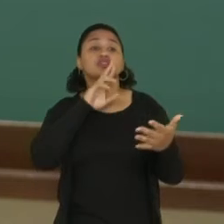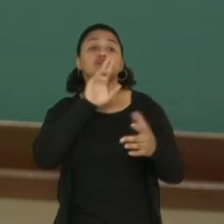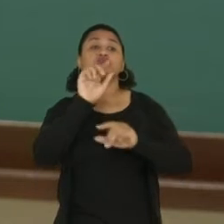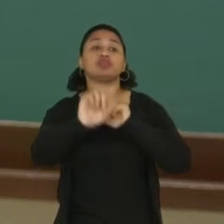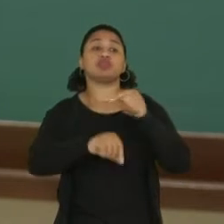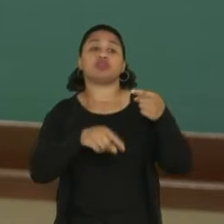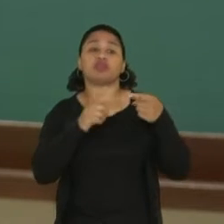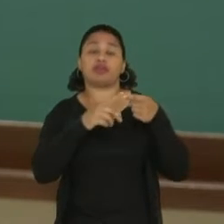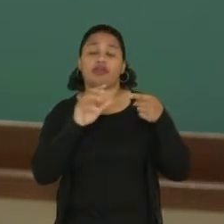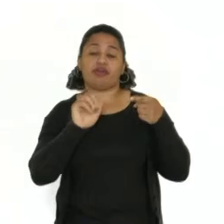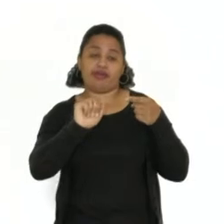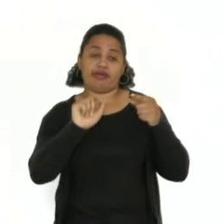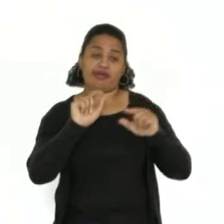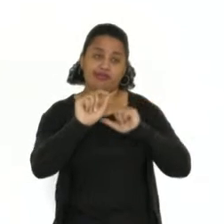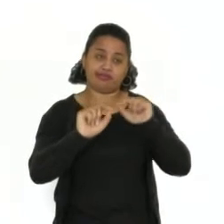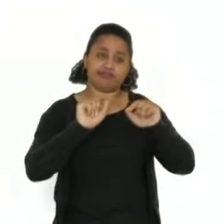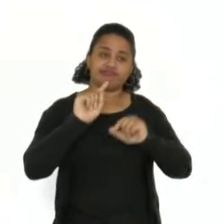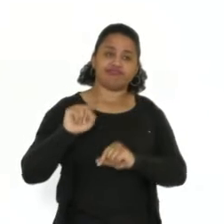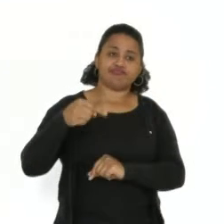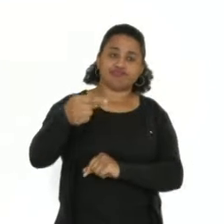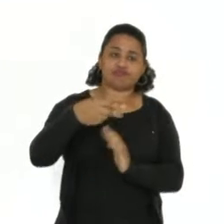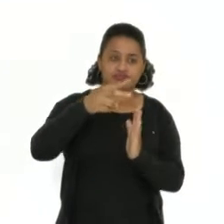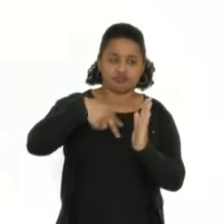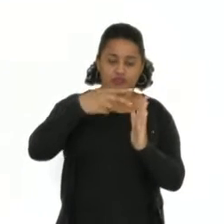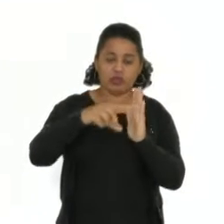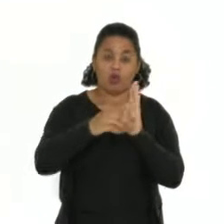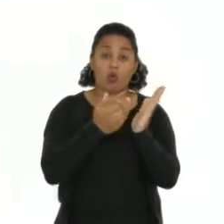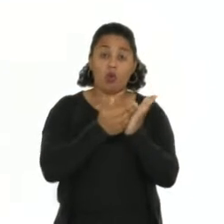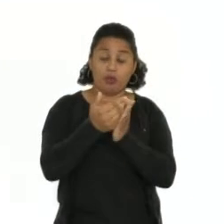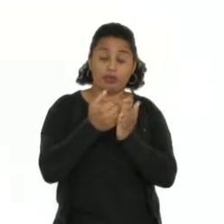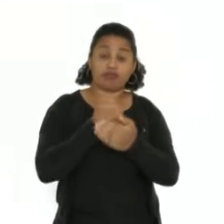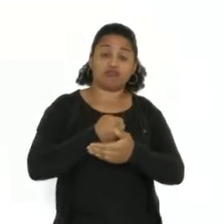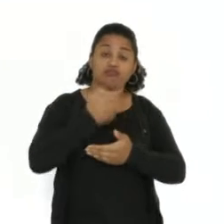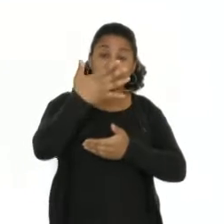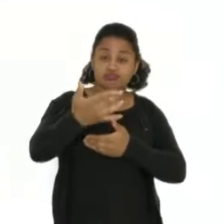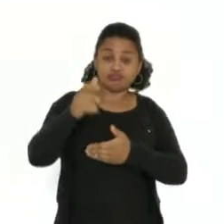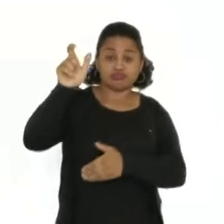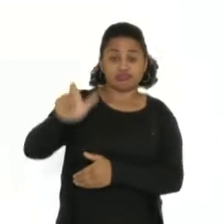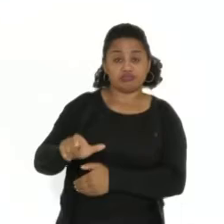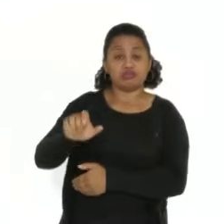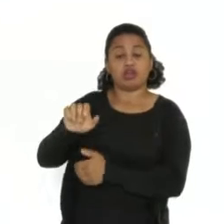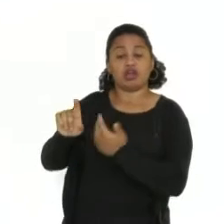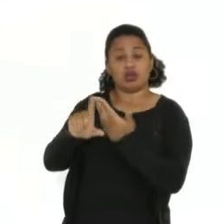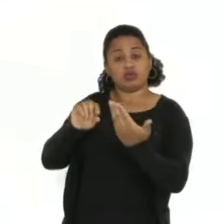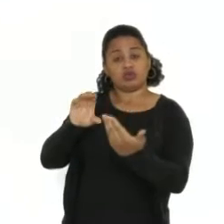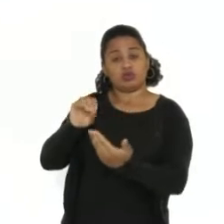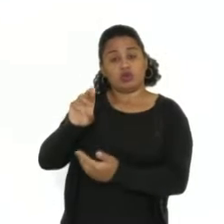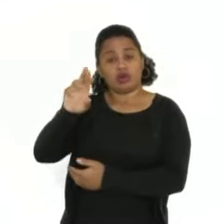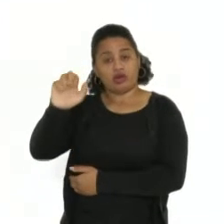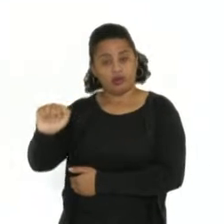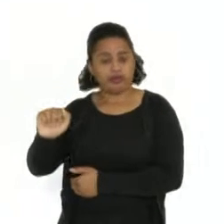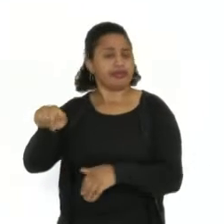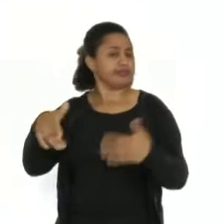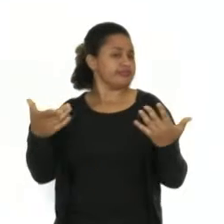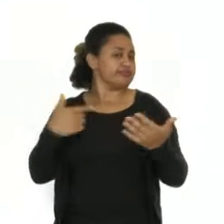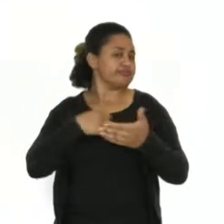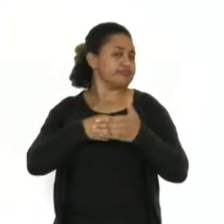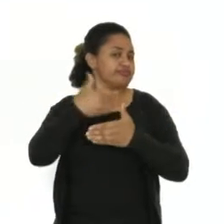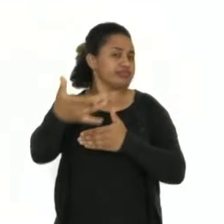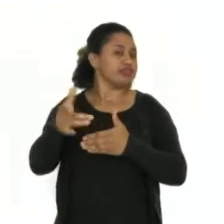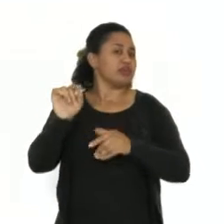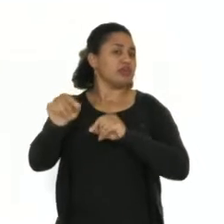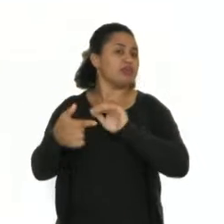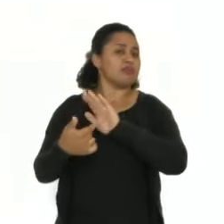Na letra A. Após ler esta primeira parte da biografia de Cora Coralina, será que a biografia